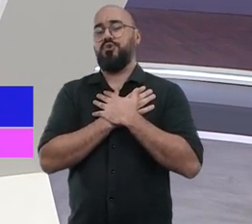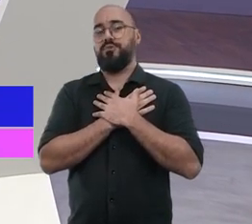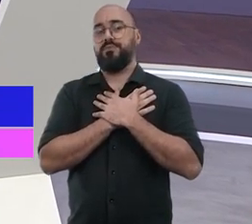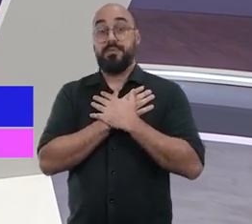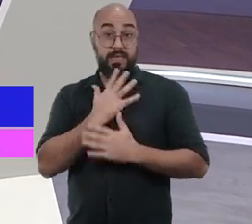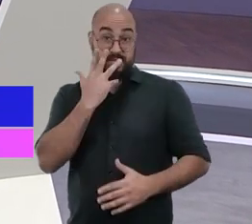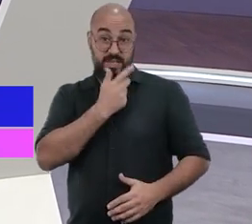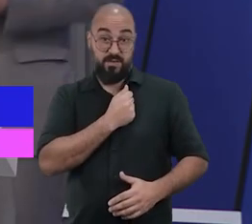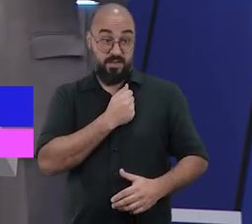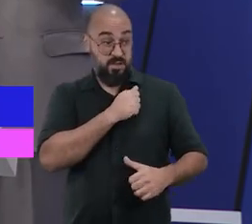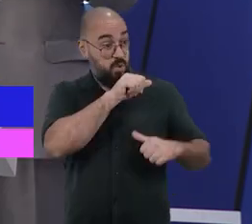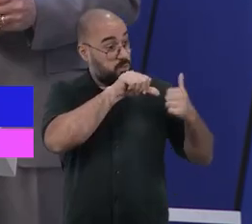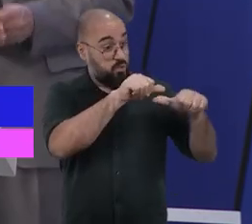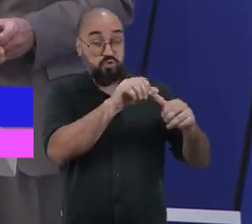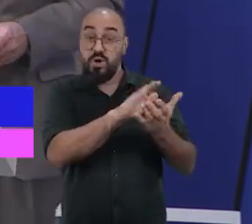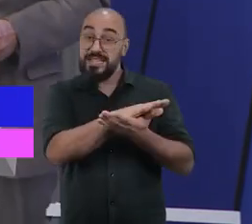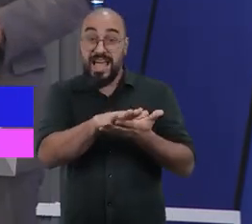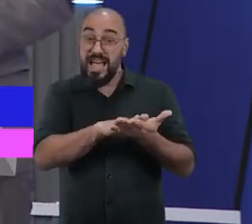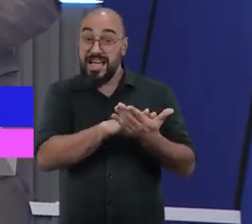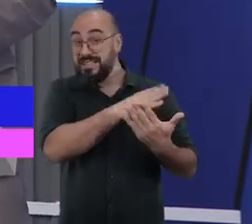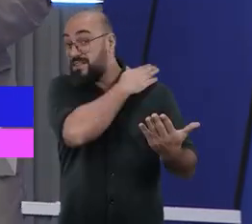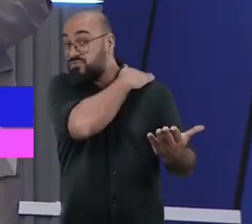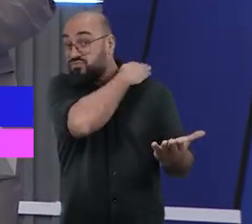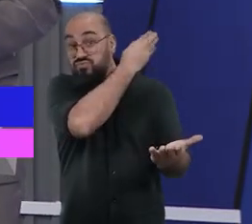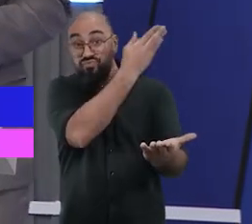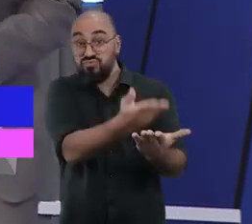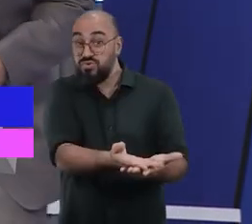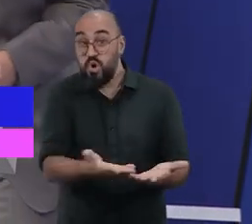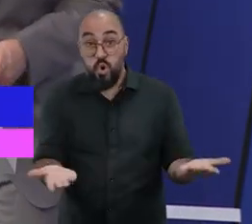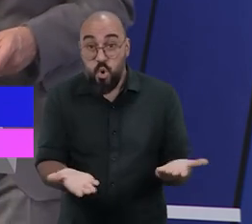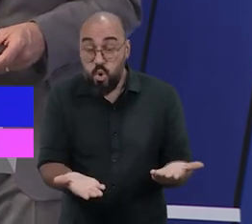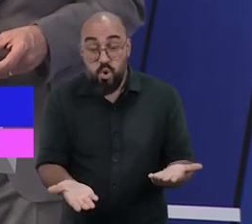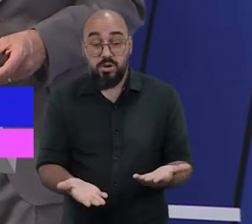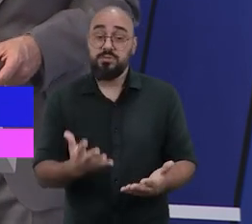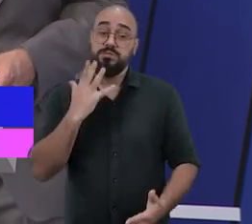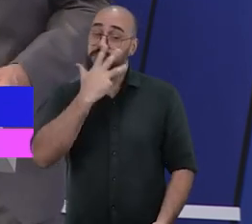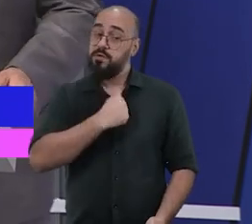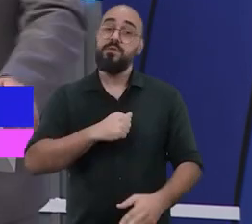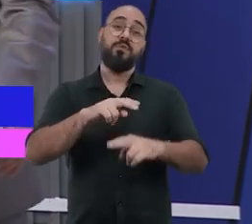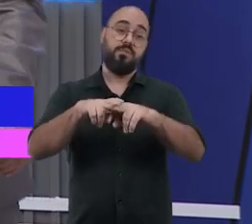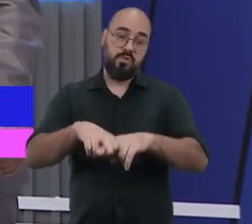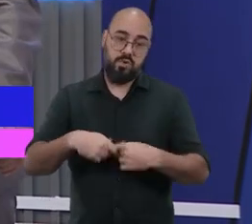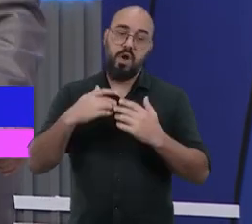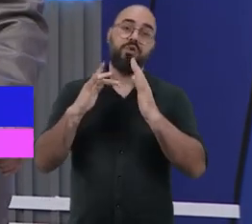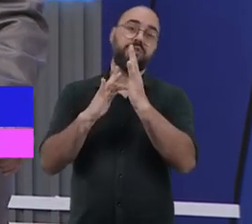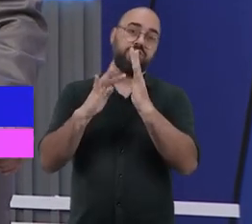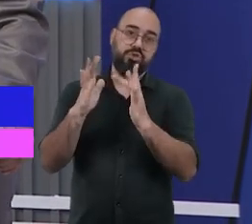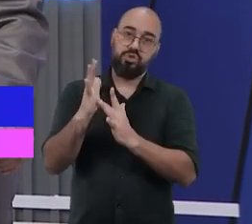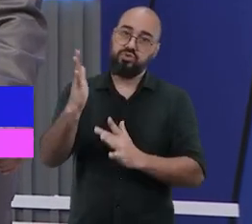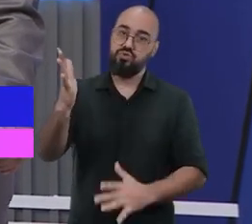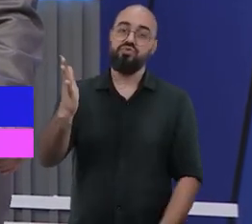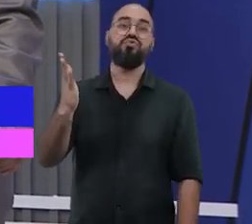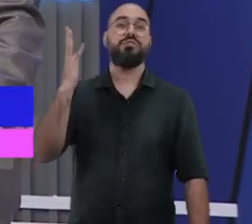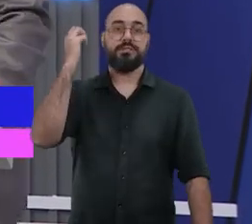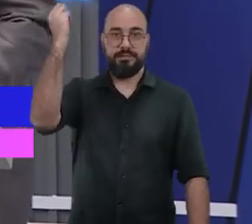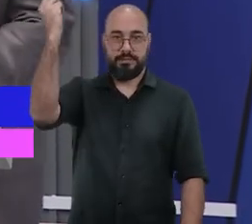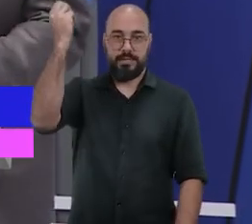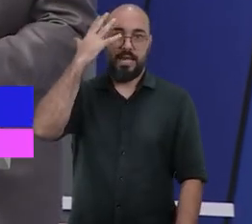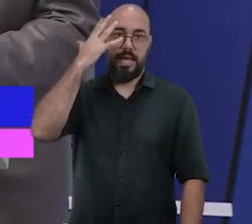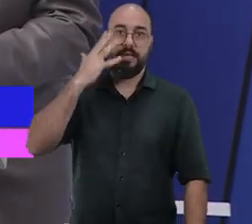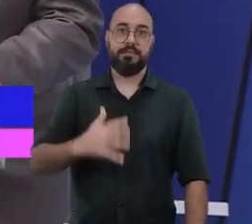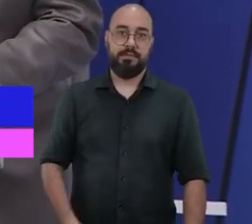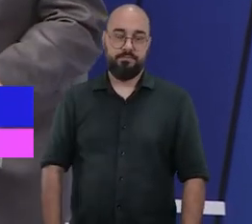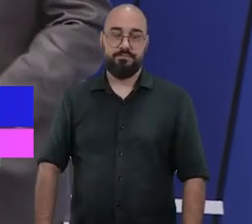mudou. Somos salvos apenas, única e exclusivamente pela graça.